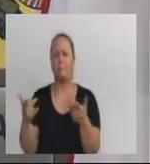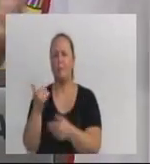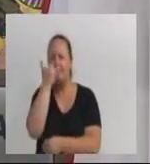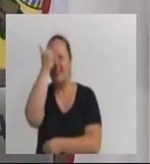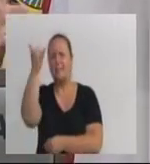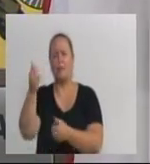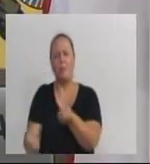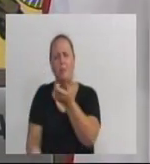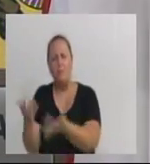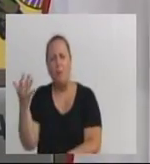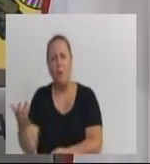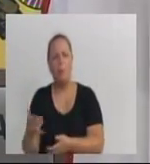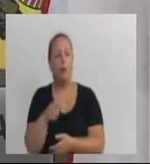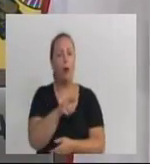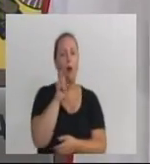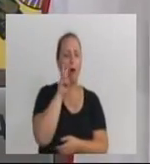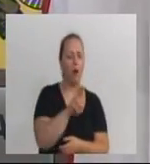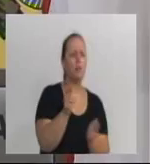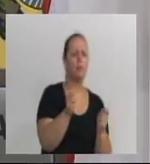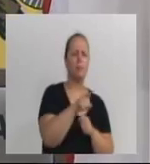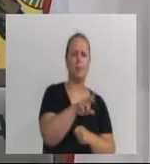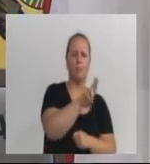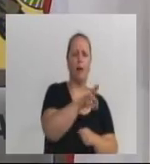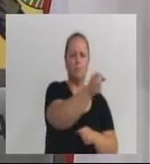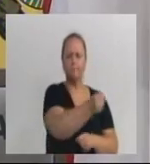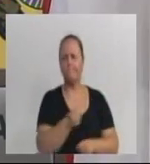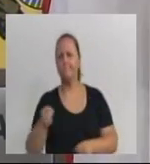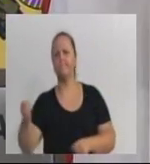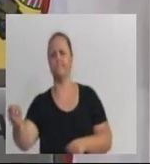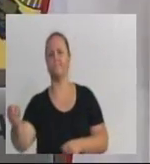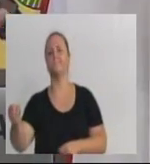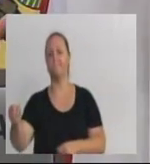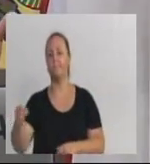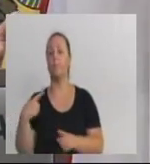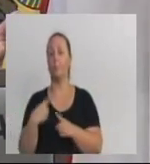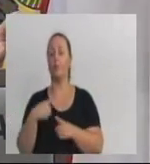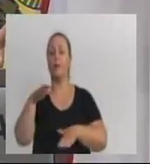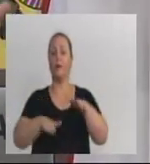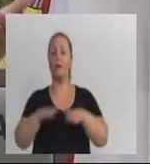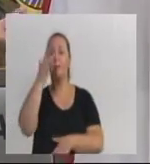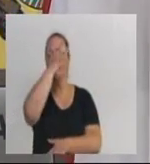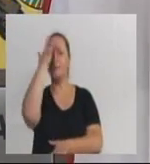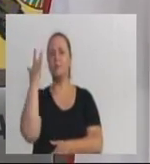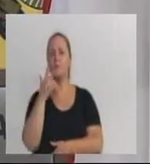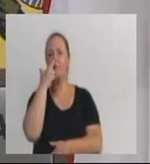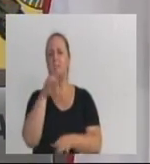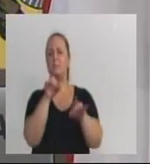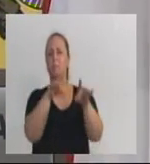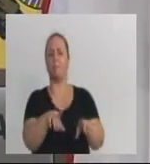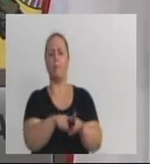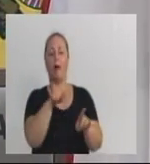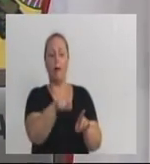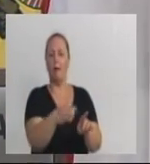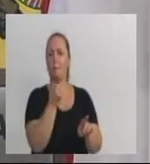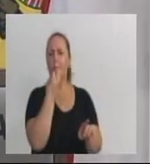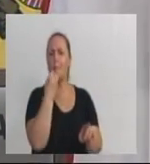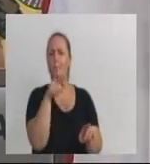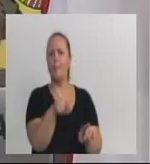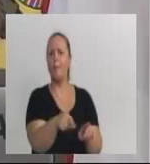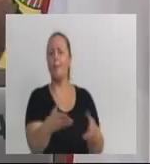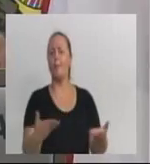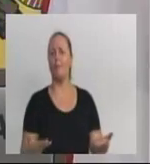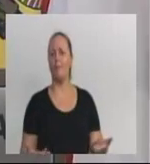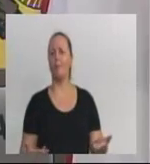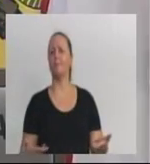né, de tragédia, alguma coisa nesse sentido, porque tem muitas pessoas que acabam se desfazendo também de imóveis bons, né? Então, poderia, inclusive, ter, né, de